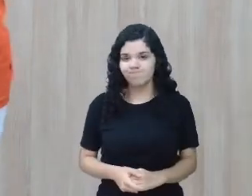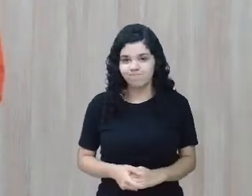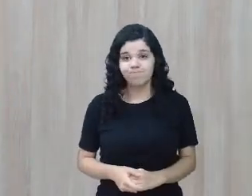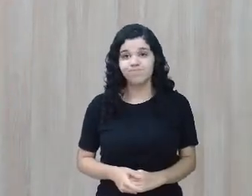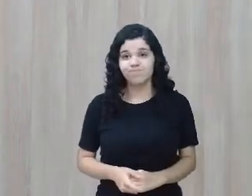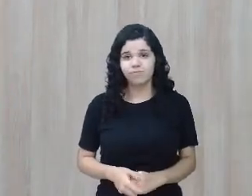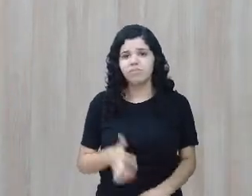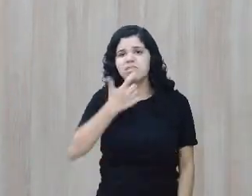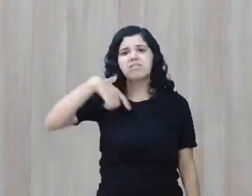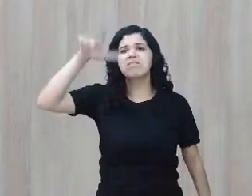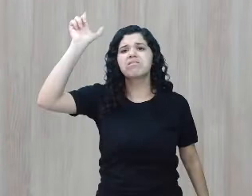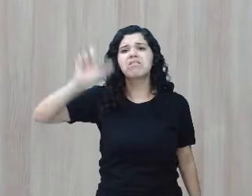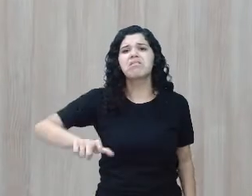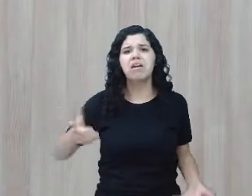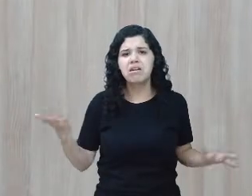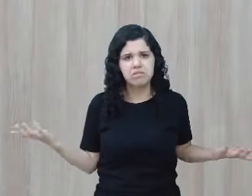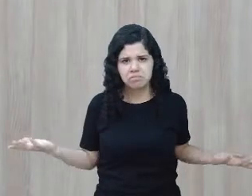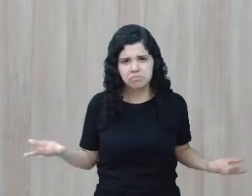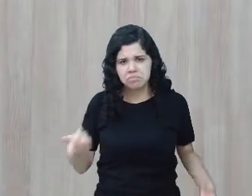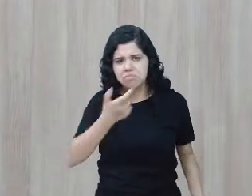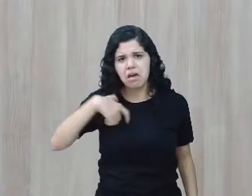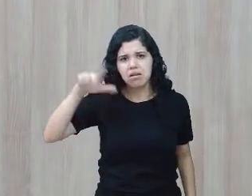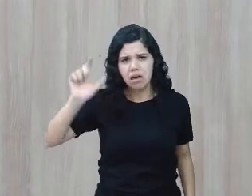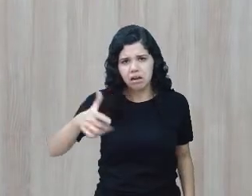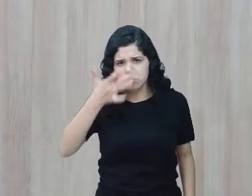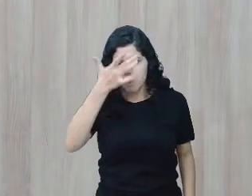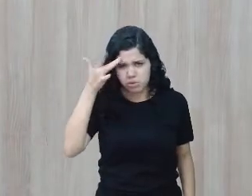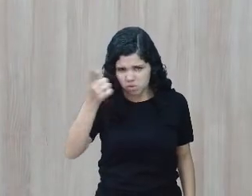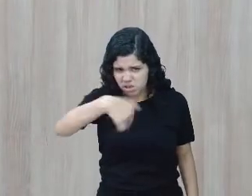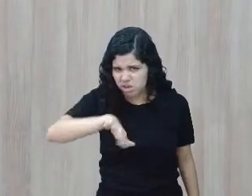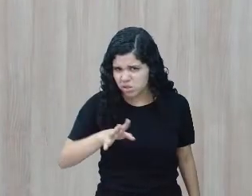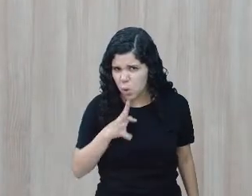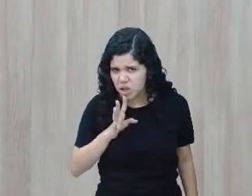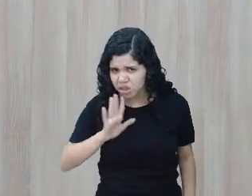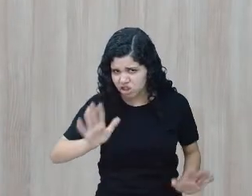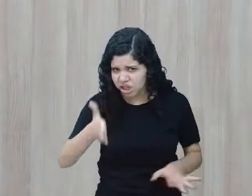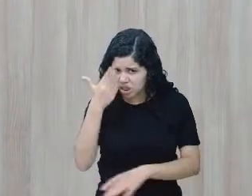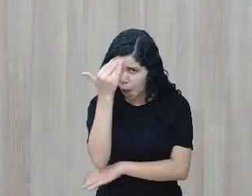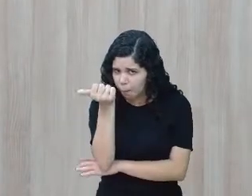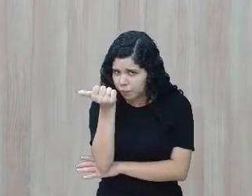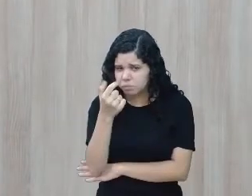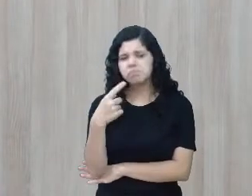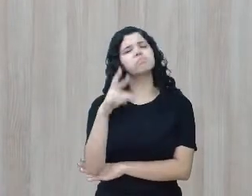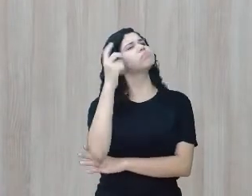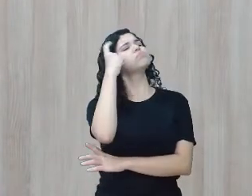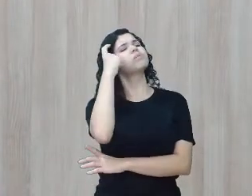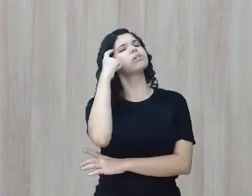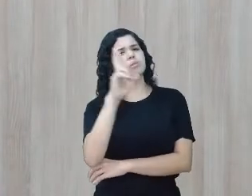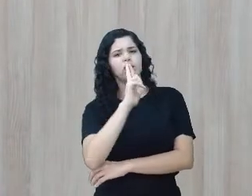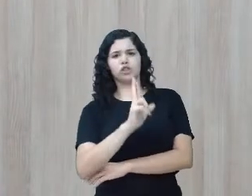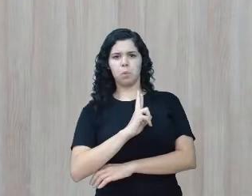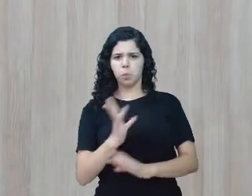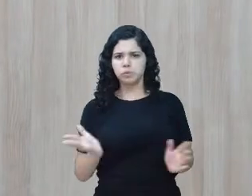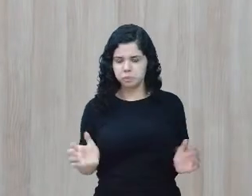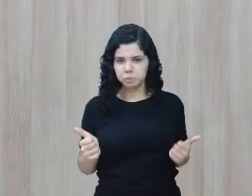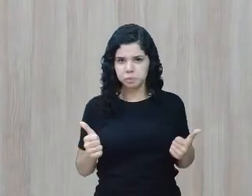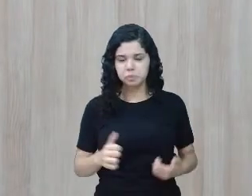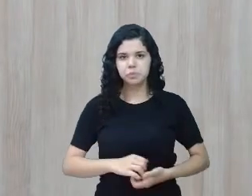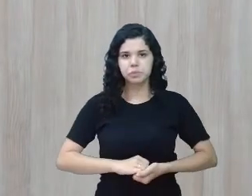Quem eram essas pessoas que faziam isso? Vocês sabem? Pensa aí. Responde aí.